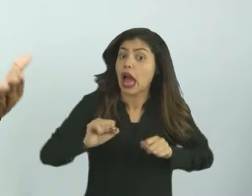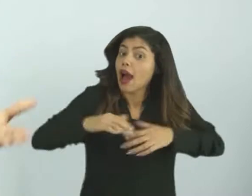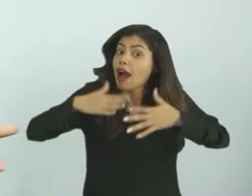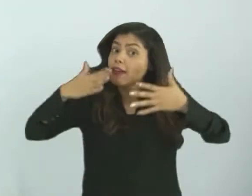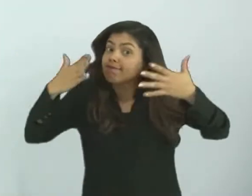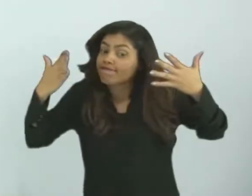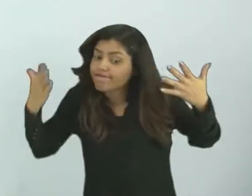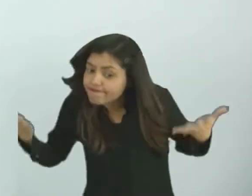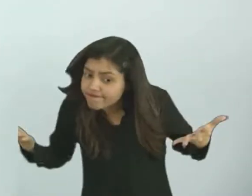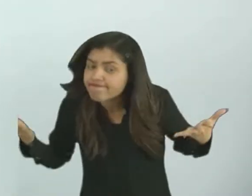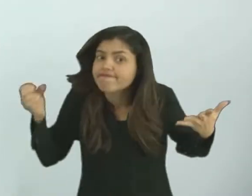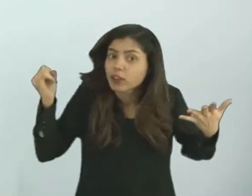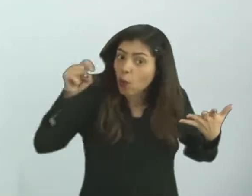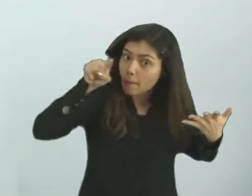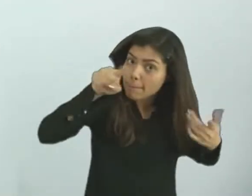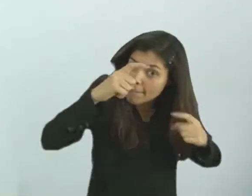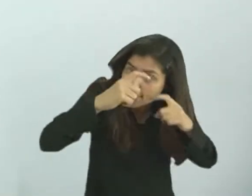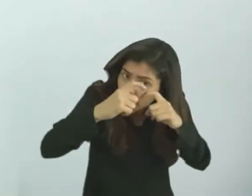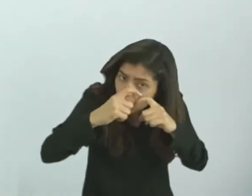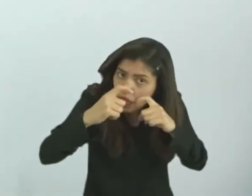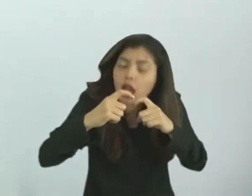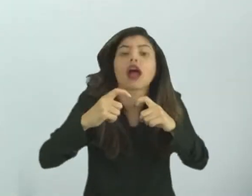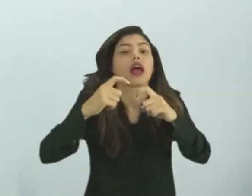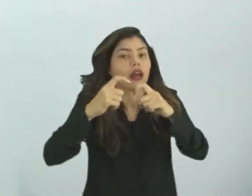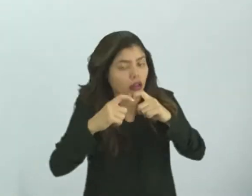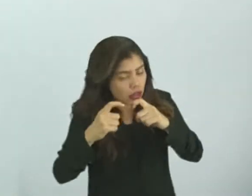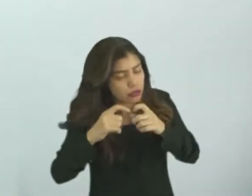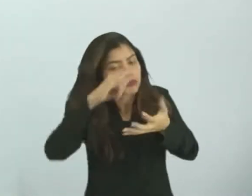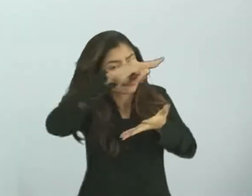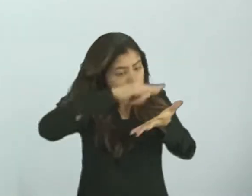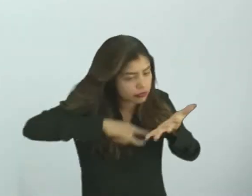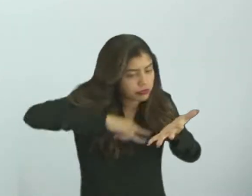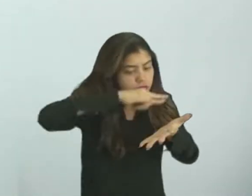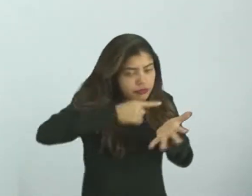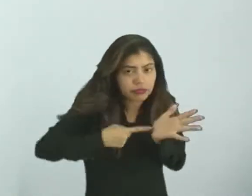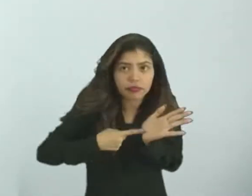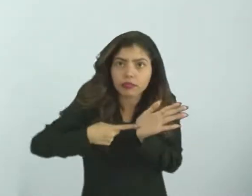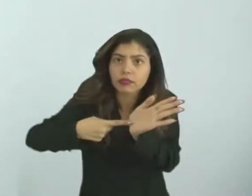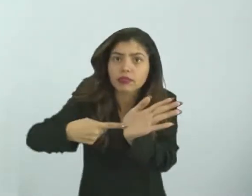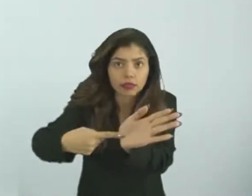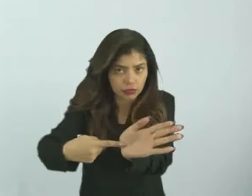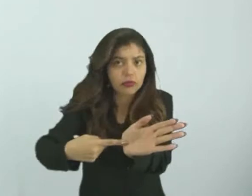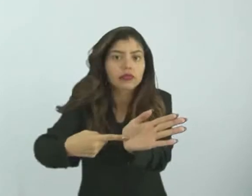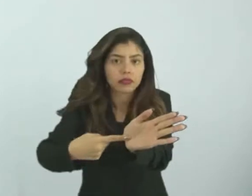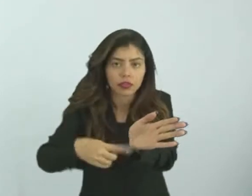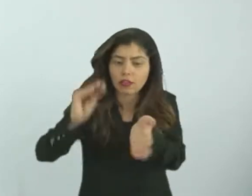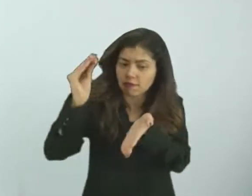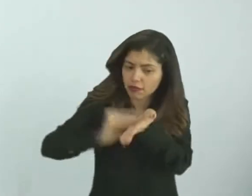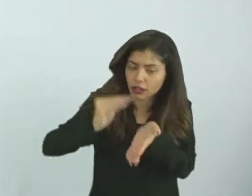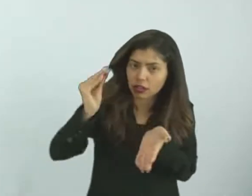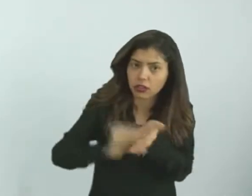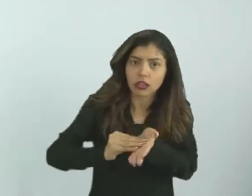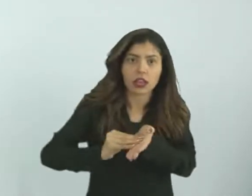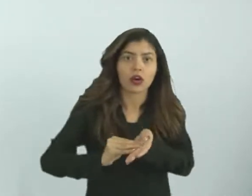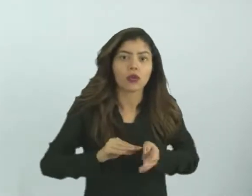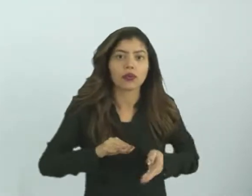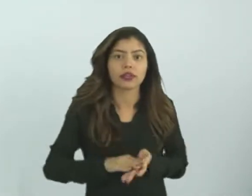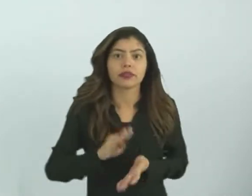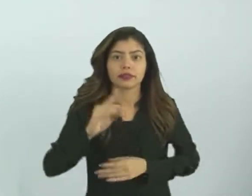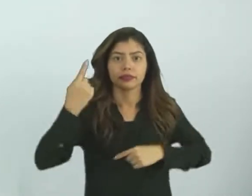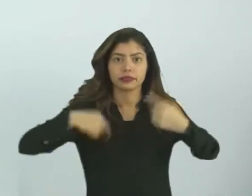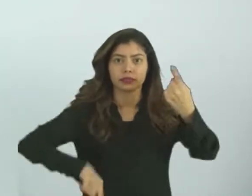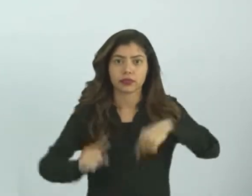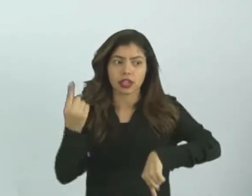ser que o seu médico recomende por alguma falta de níveis de testosterona, e aí é